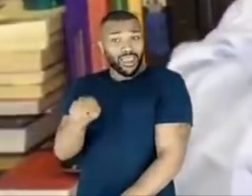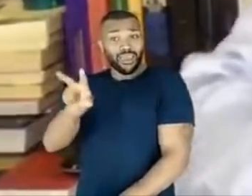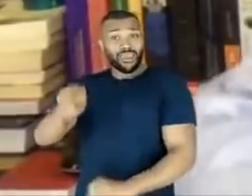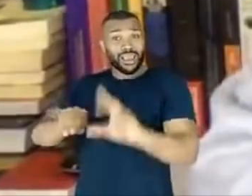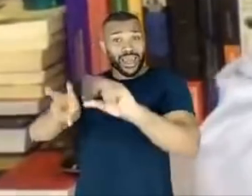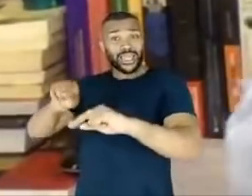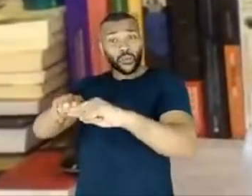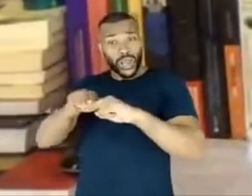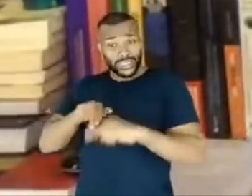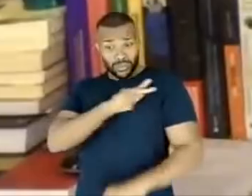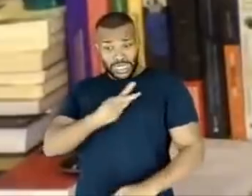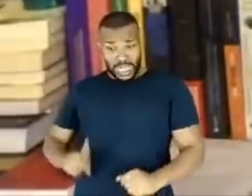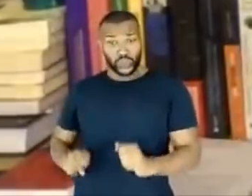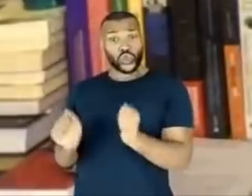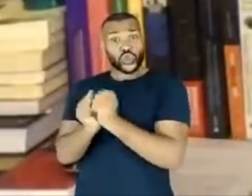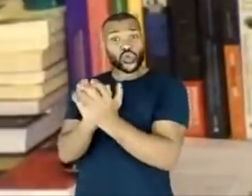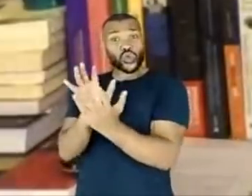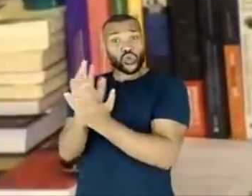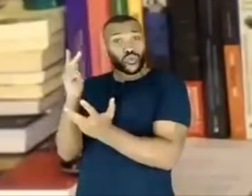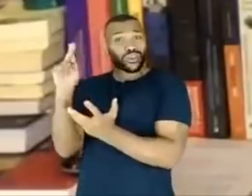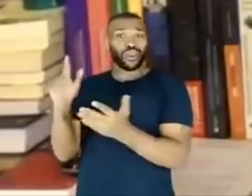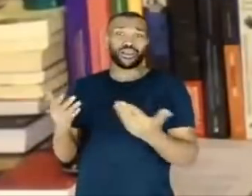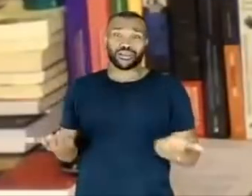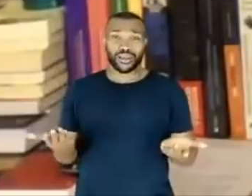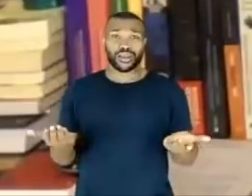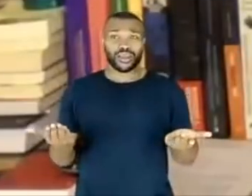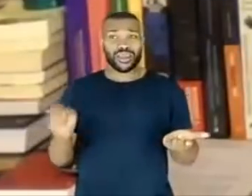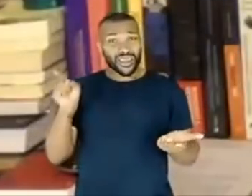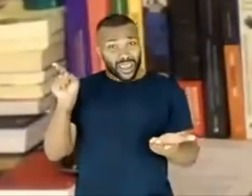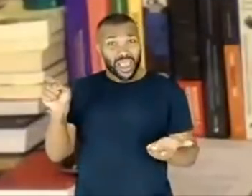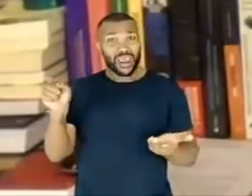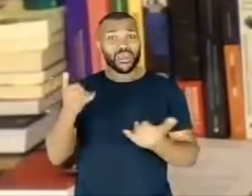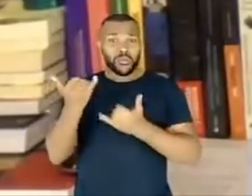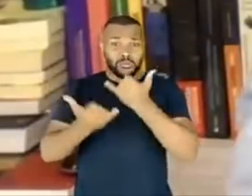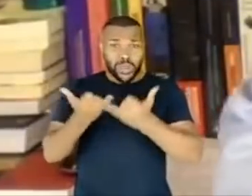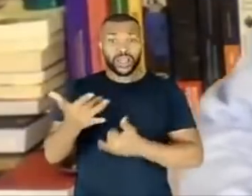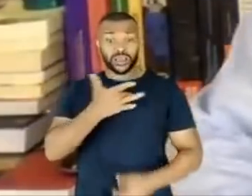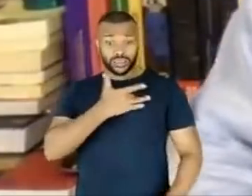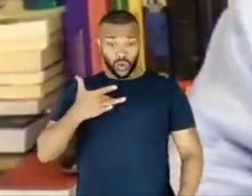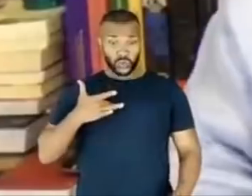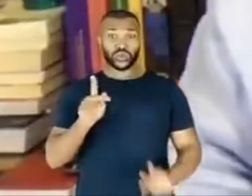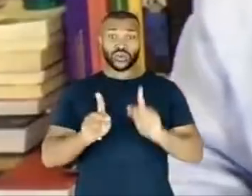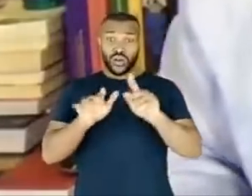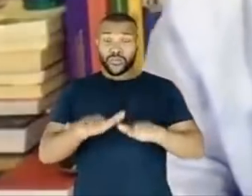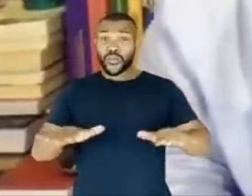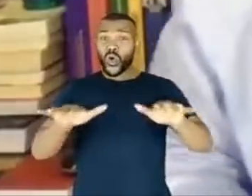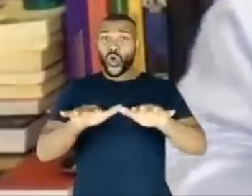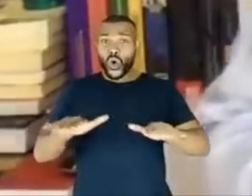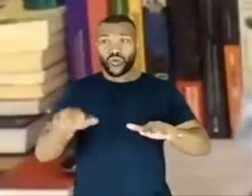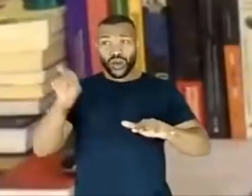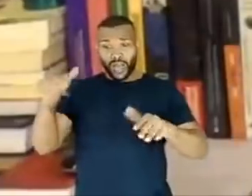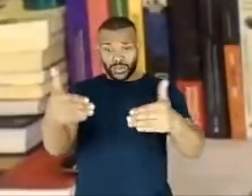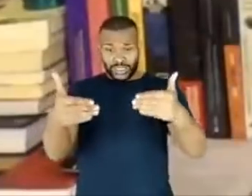gente continuam tentando brincar com a saúde do nosso povo, mantendo no Ministério da Saúde um